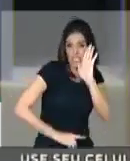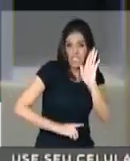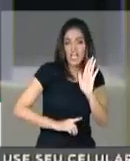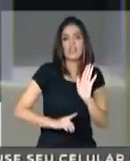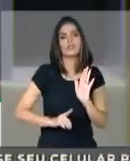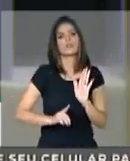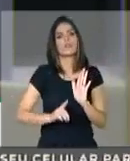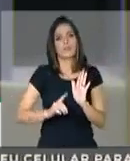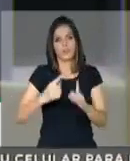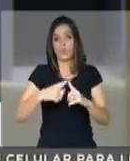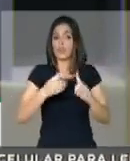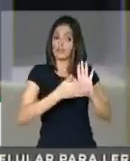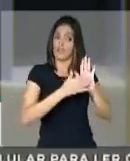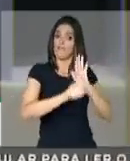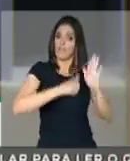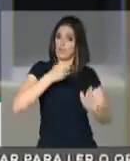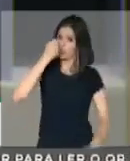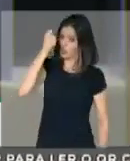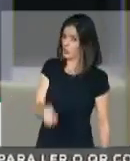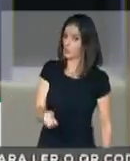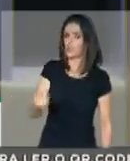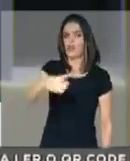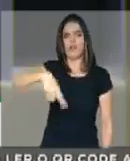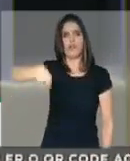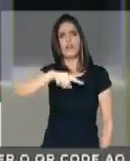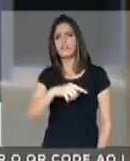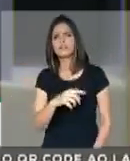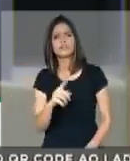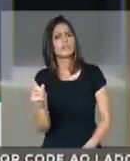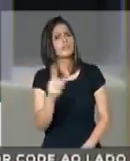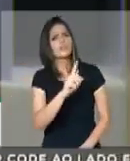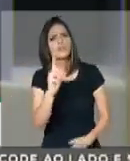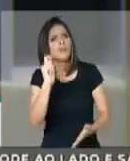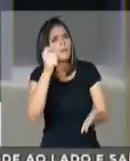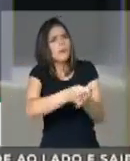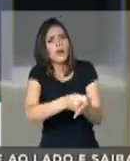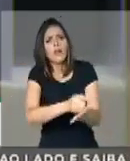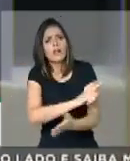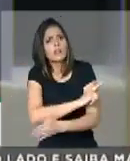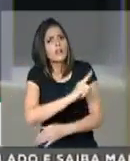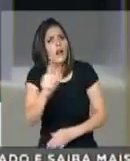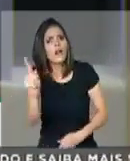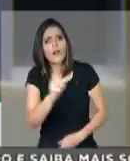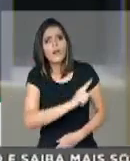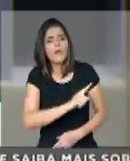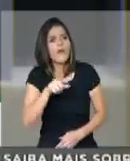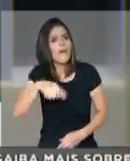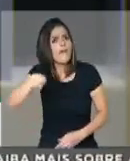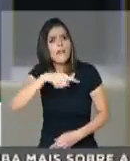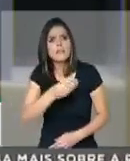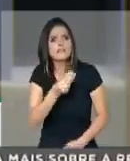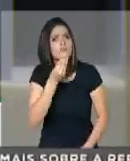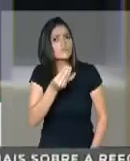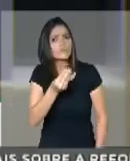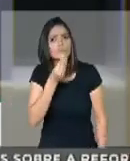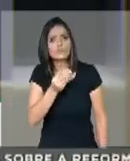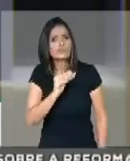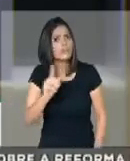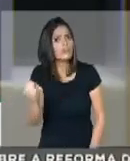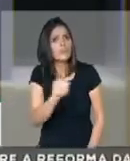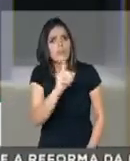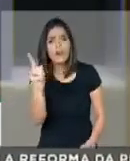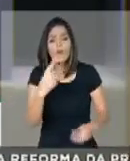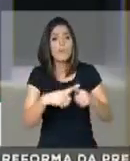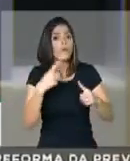desta reforma não poderiam pagar nem um pouquinho do preço da reforma que está se